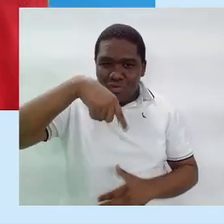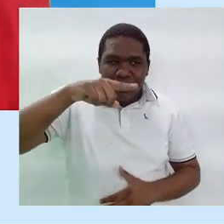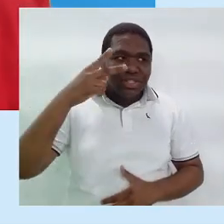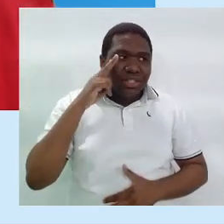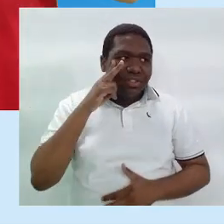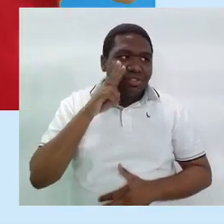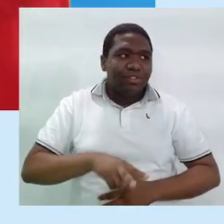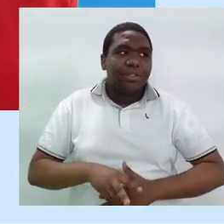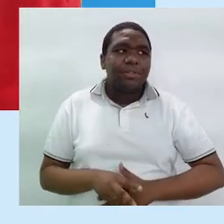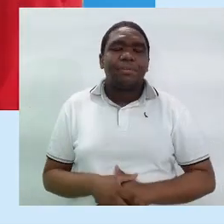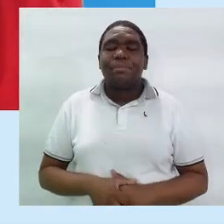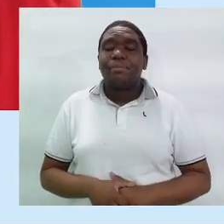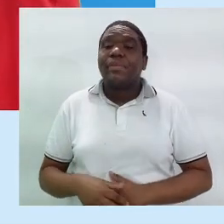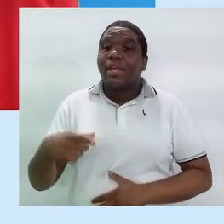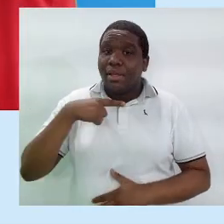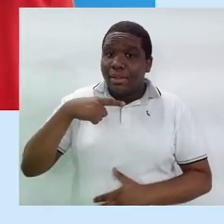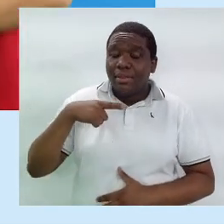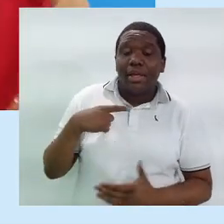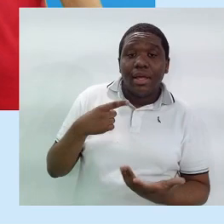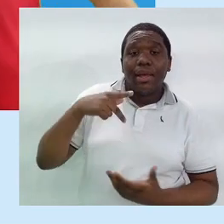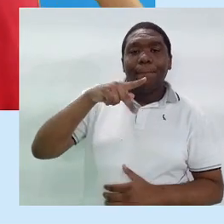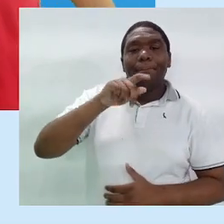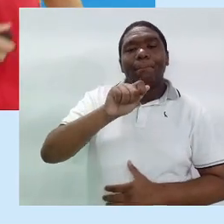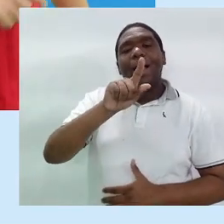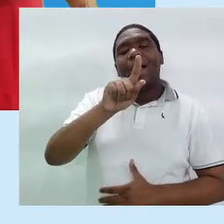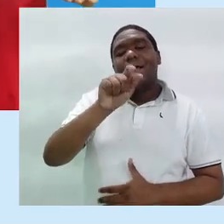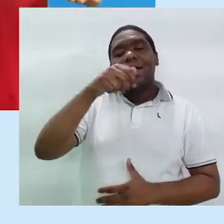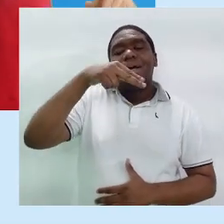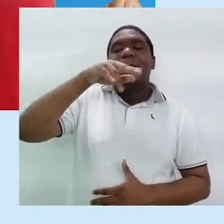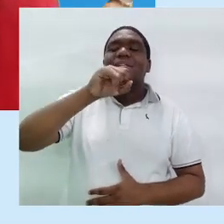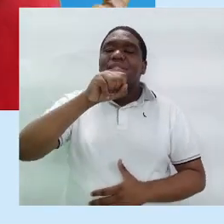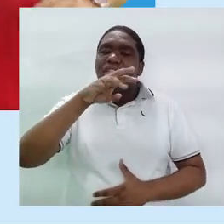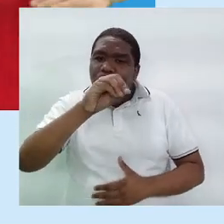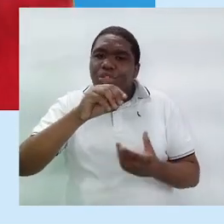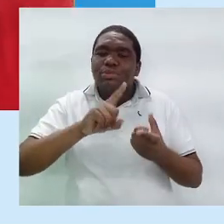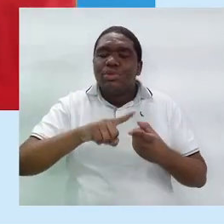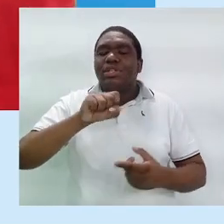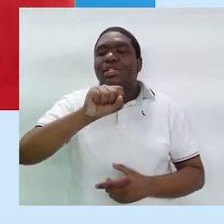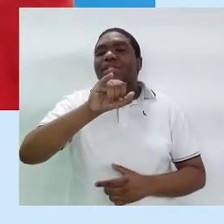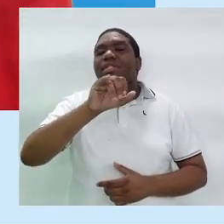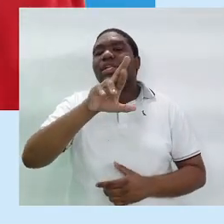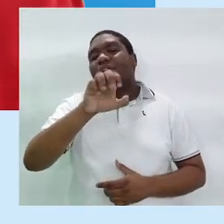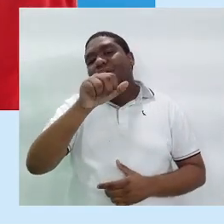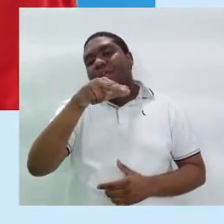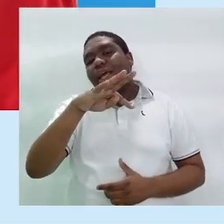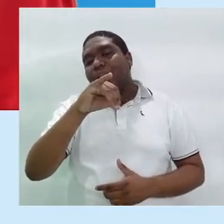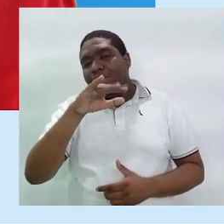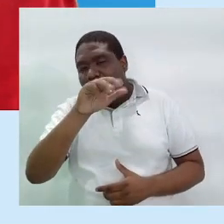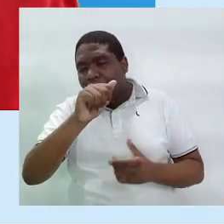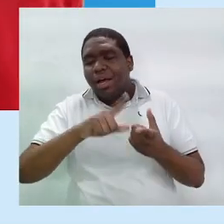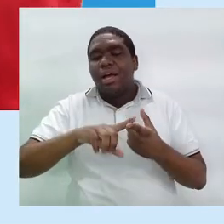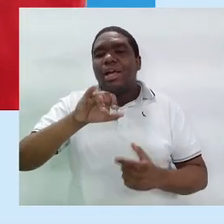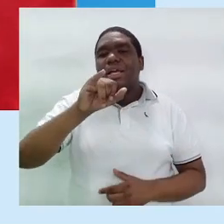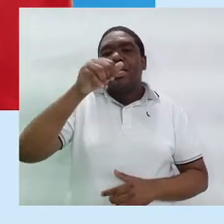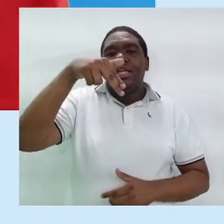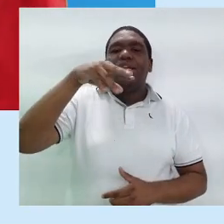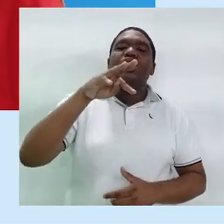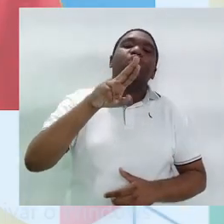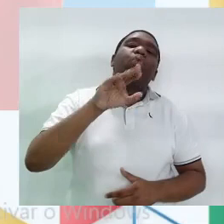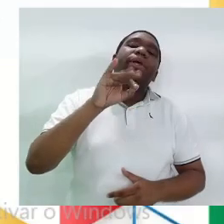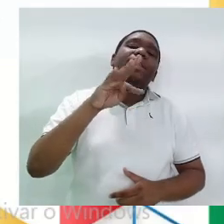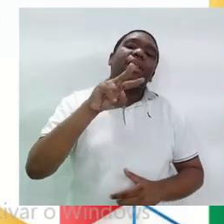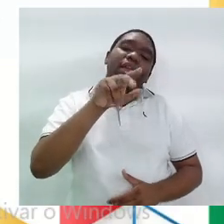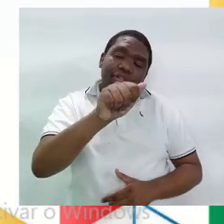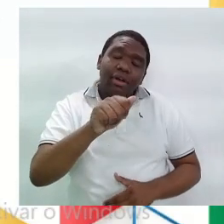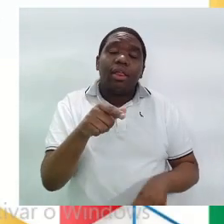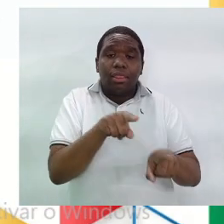só, aqui nós temos o que? O paganismo, nós temos sincrética, intuitiva. Vamos adiante. Na